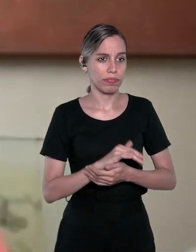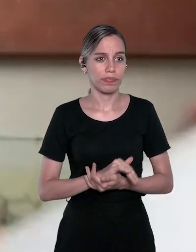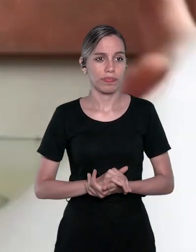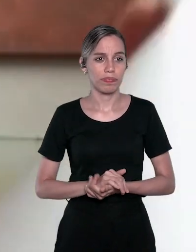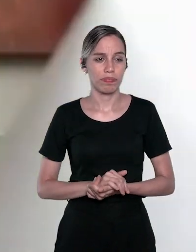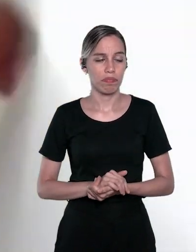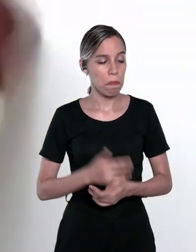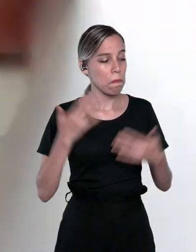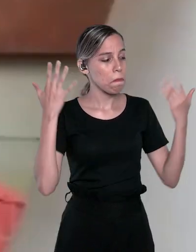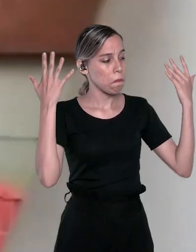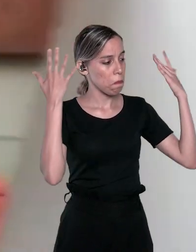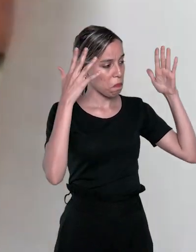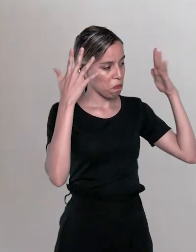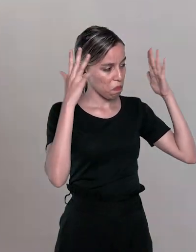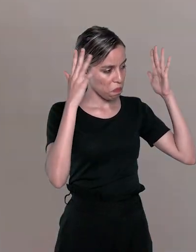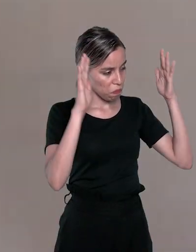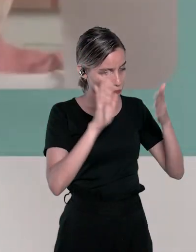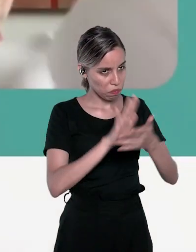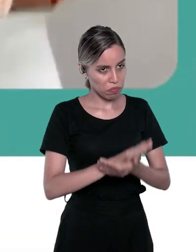Maravilha.